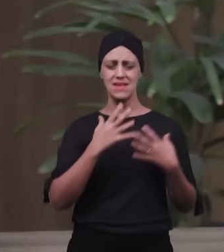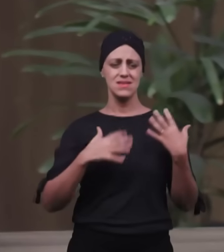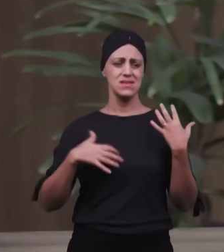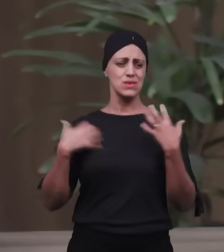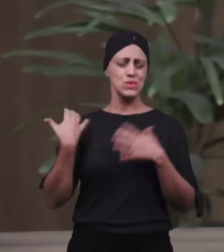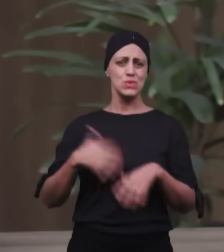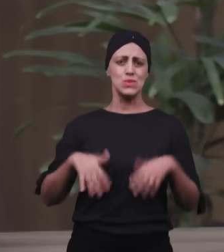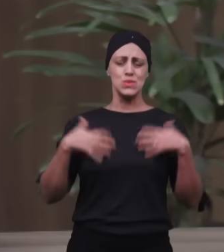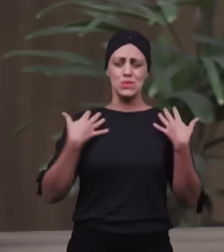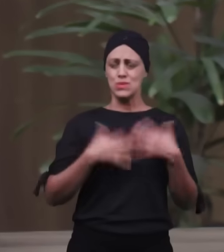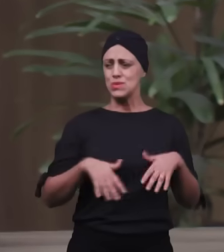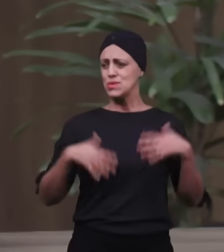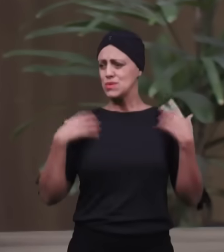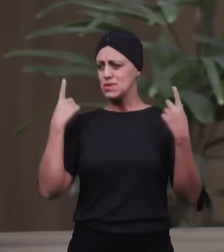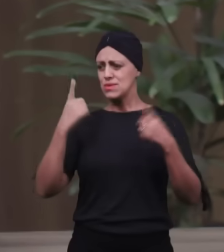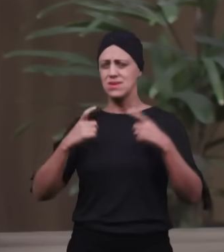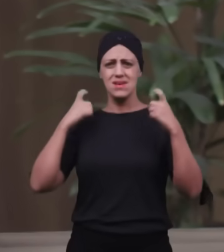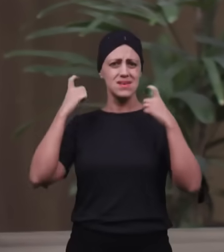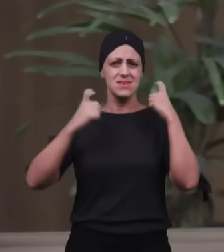bastante